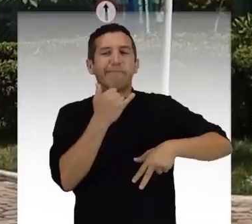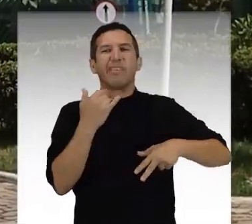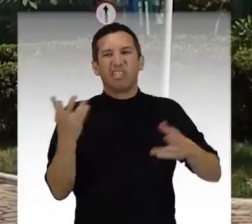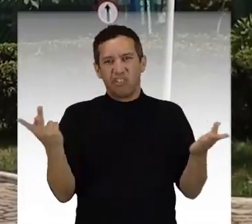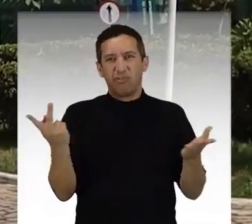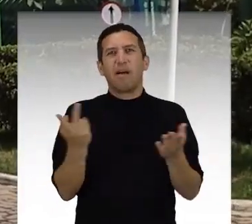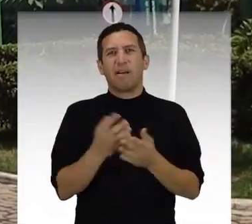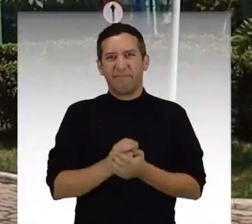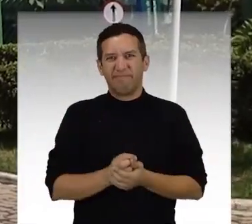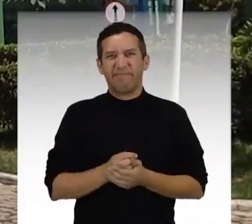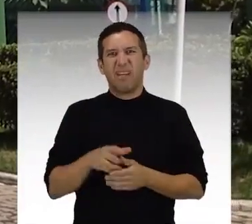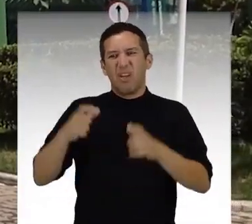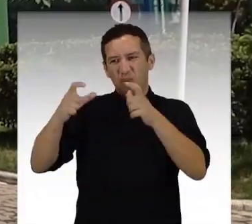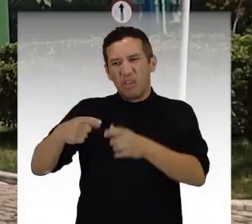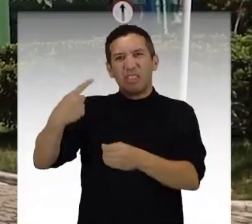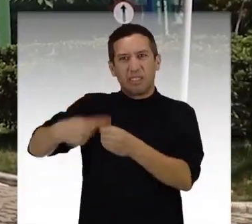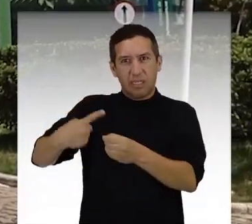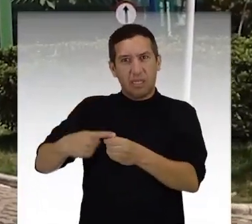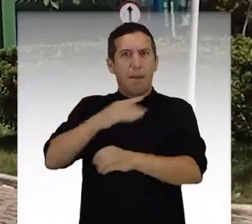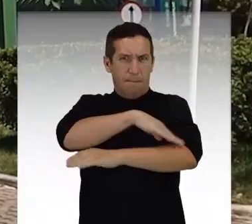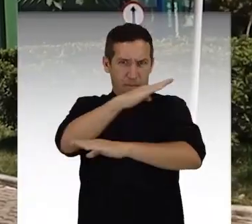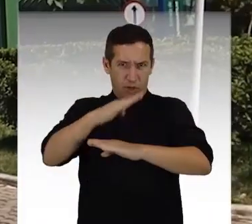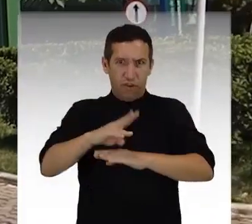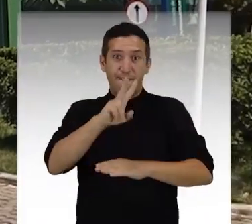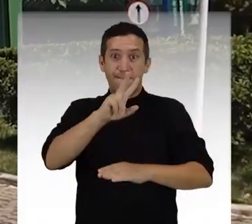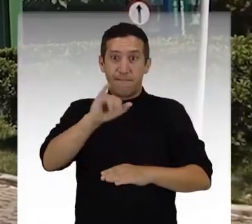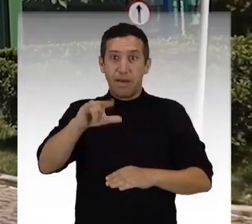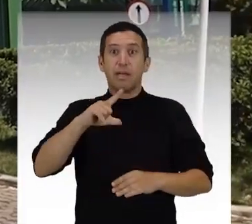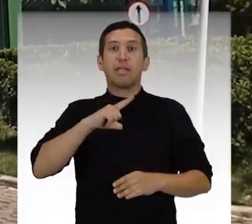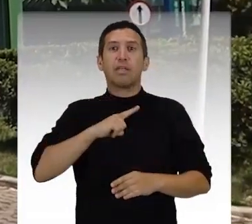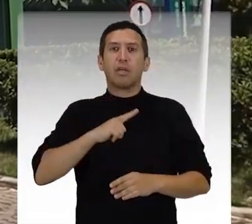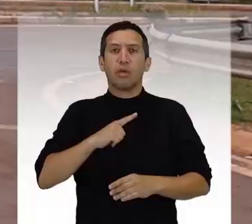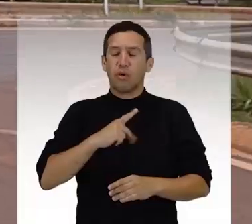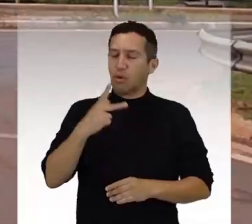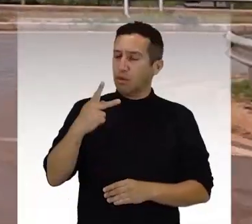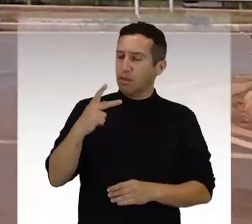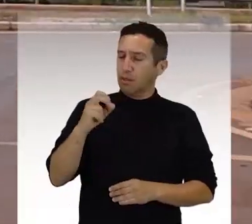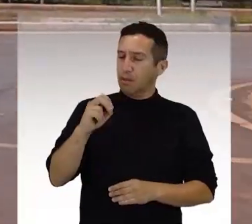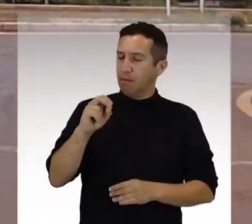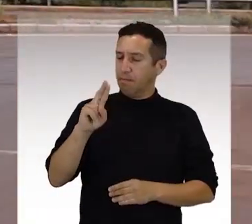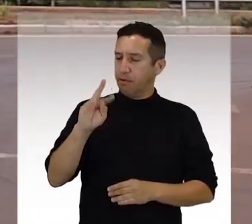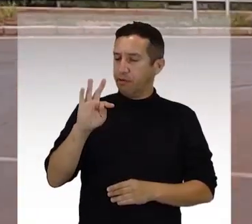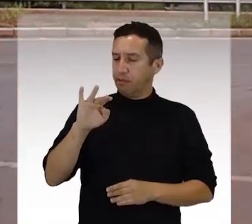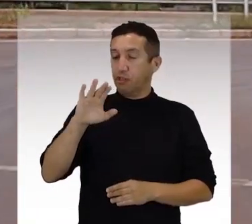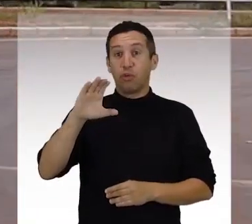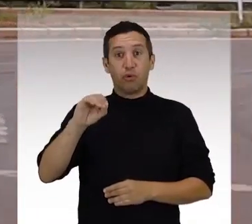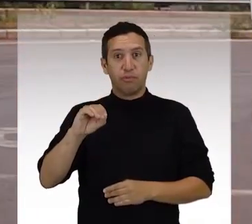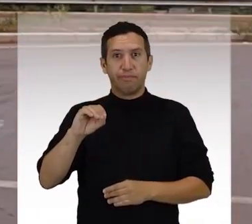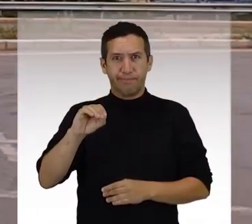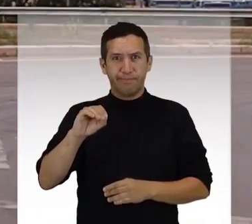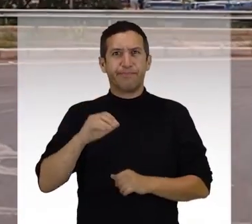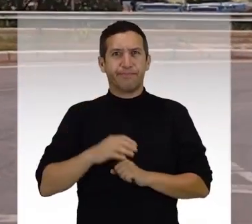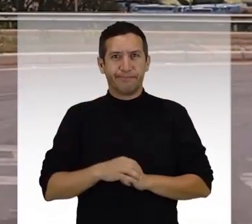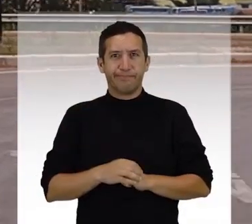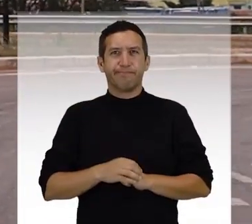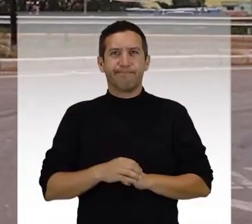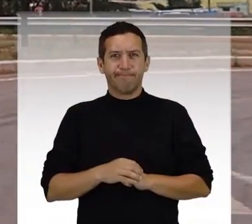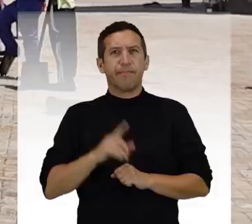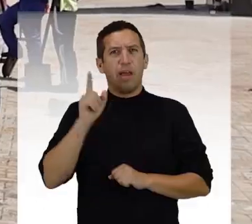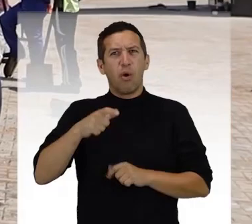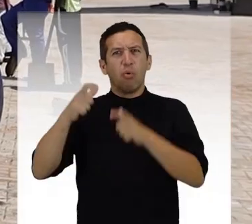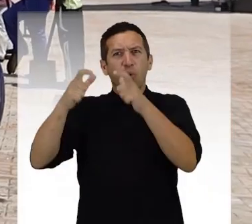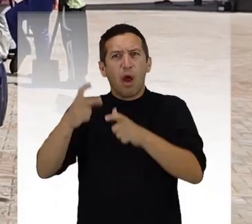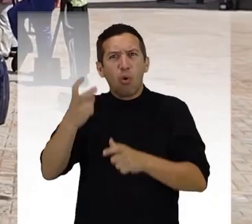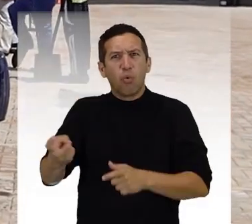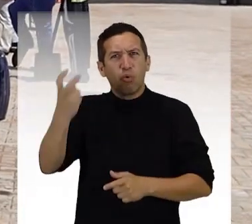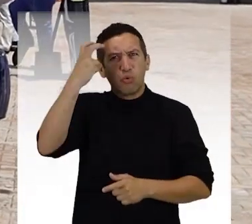às vítimas em Igarapé, uma das cidades atingidas pela tragédia. Brumadinho vai ganhar também um pórtico,